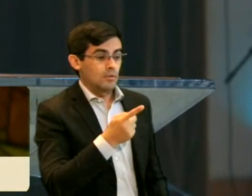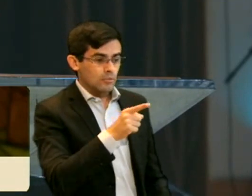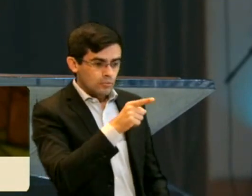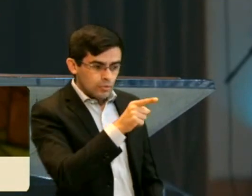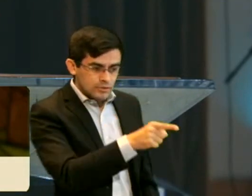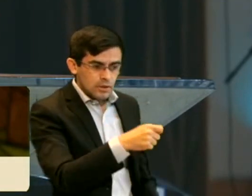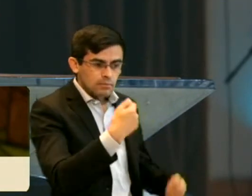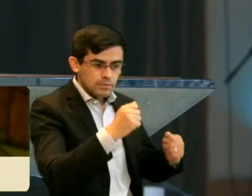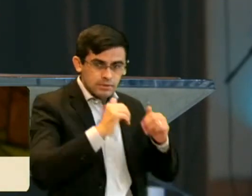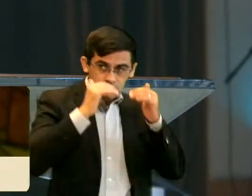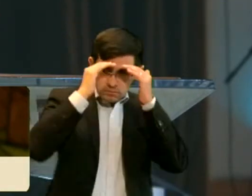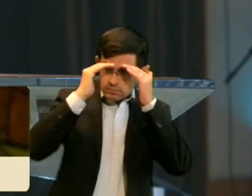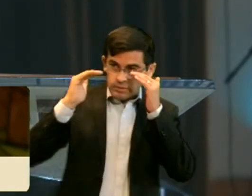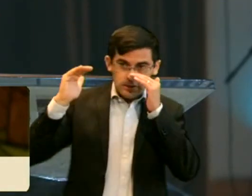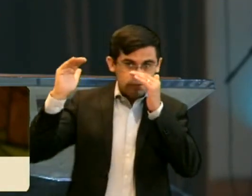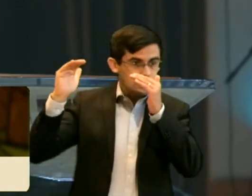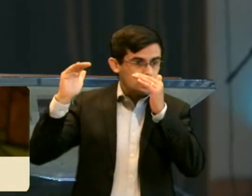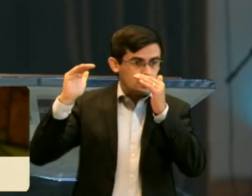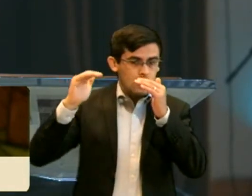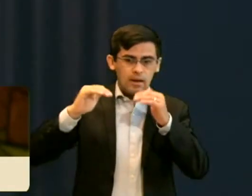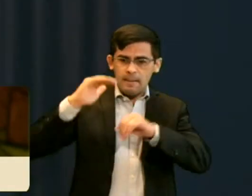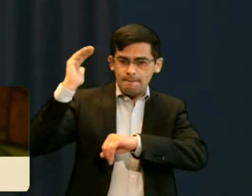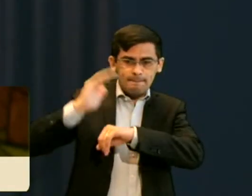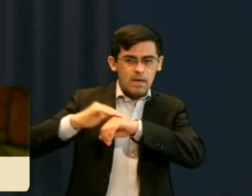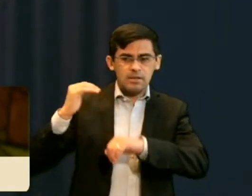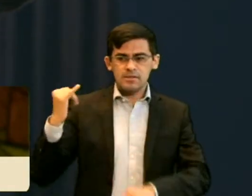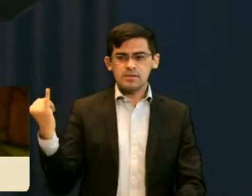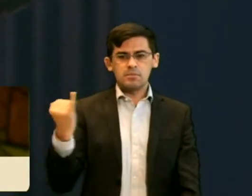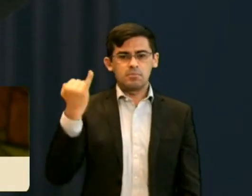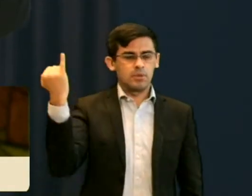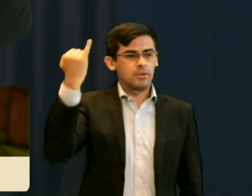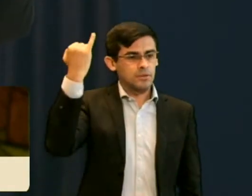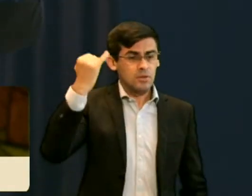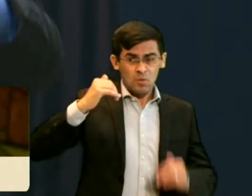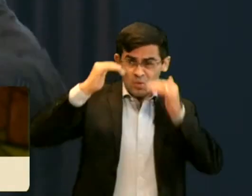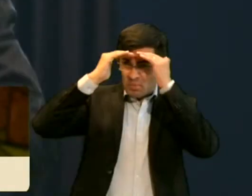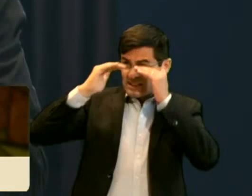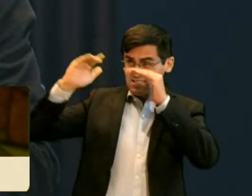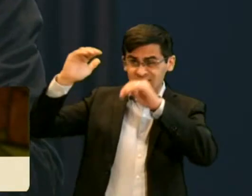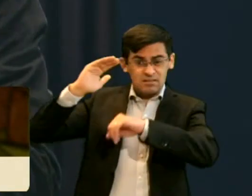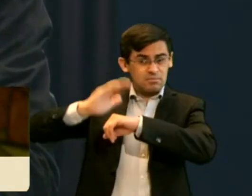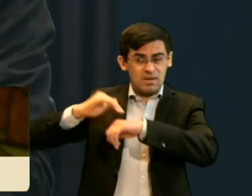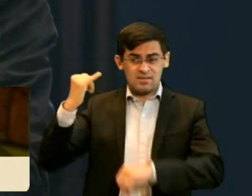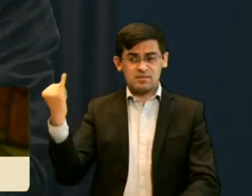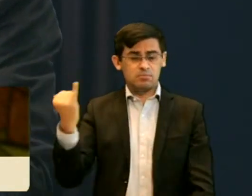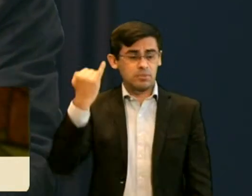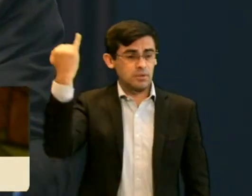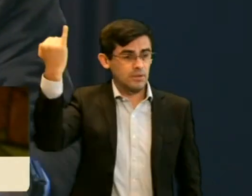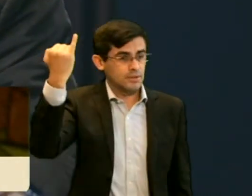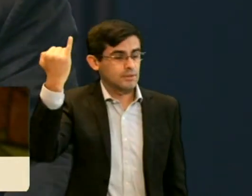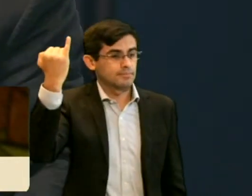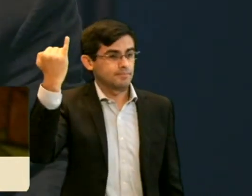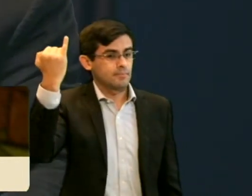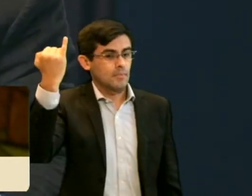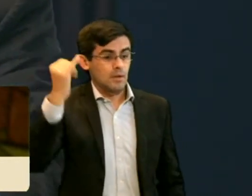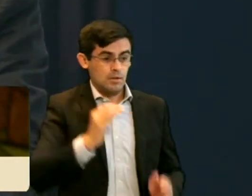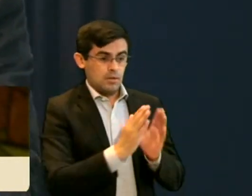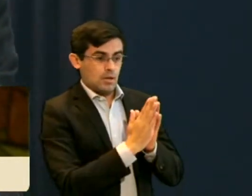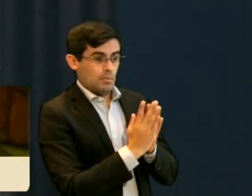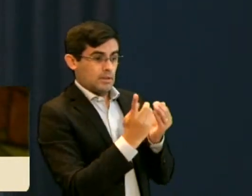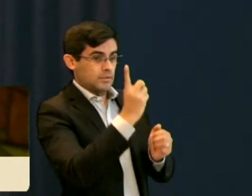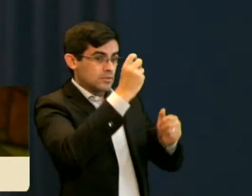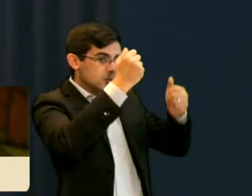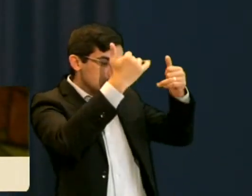obedecer vale mais do que sacrificar. A palavra de Deus diz em